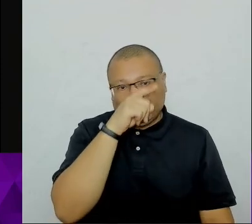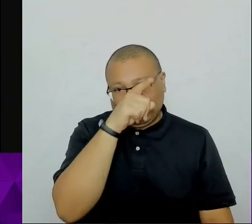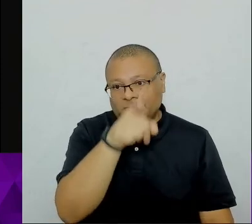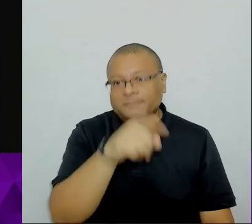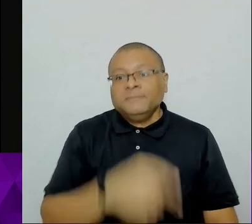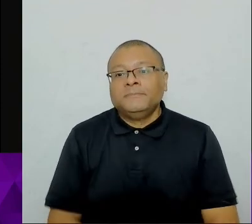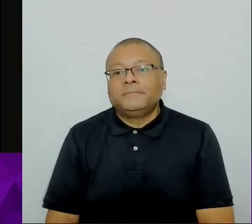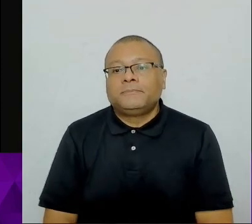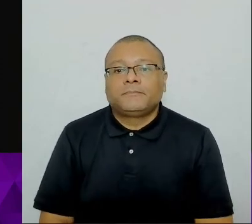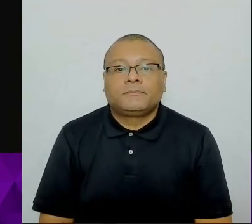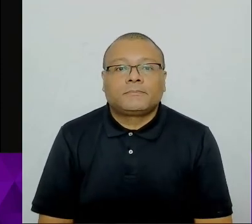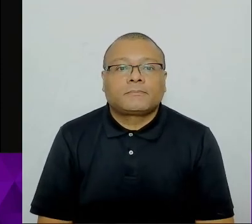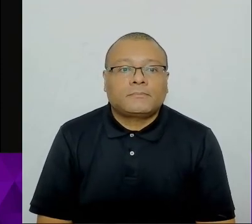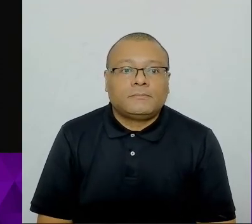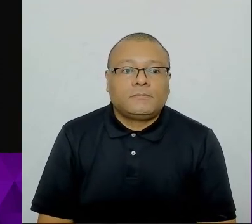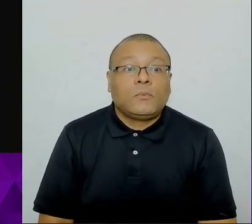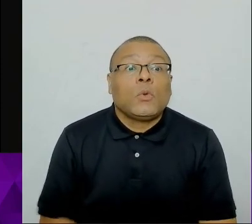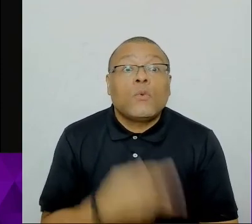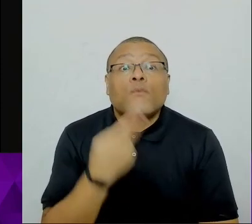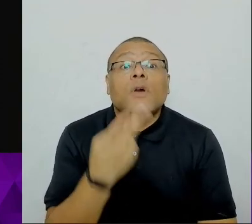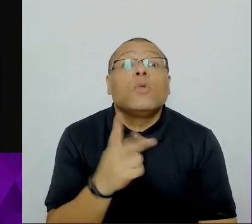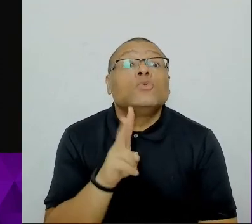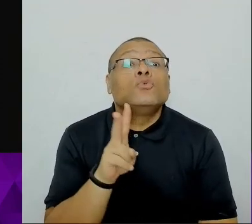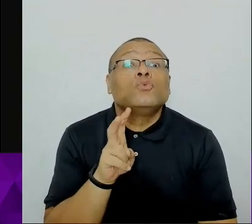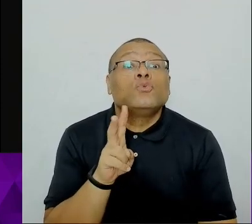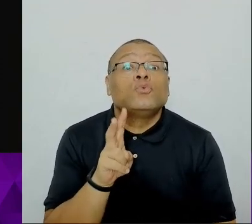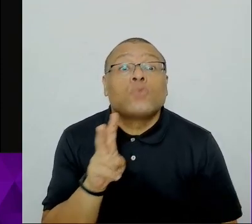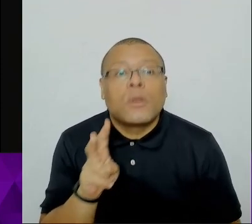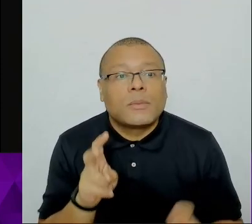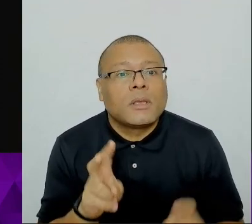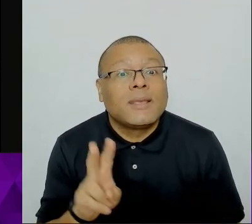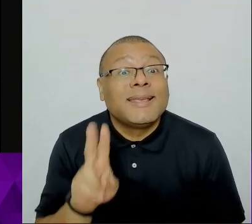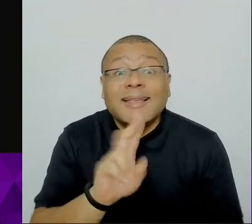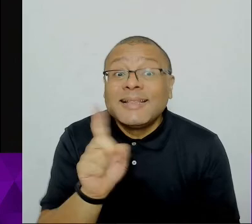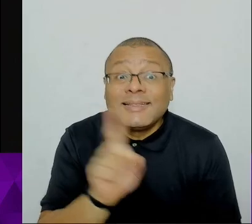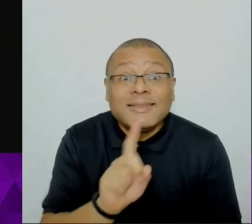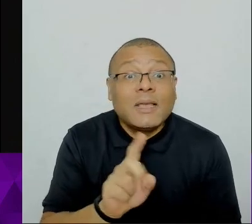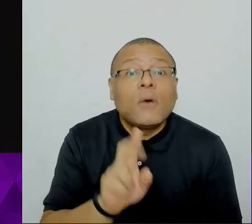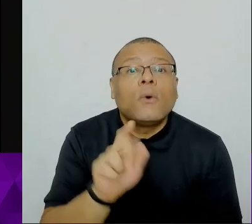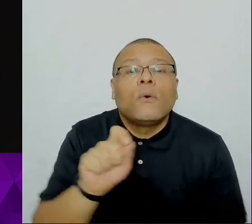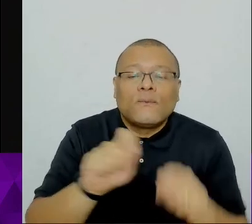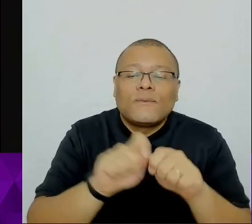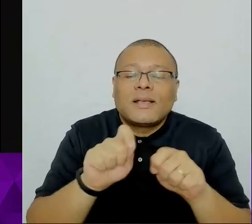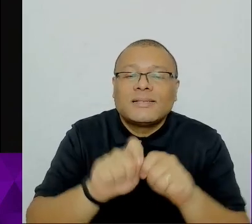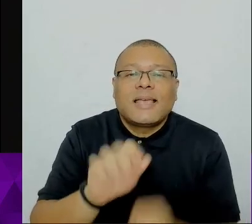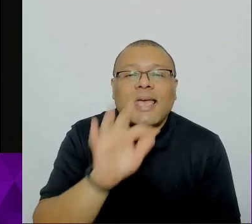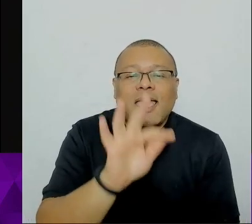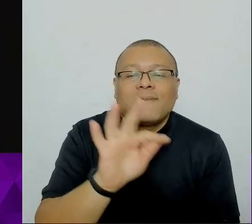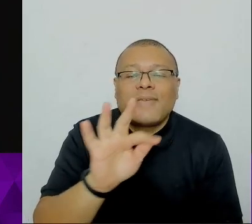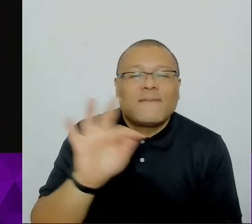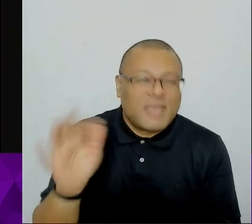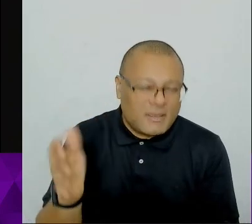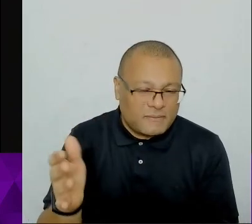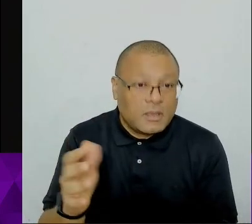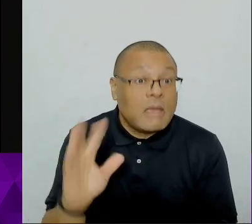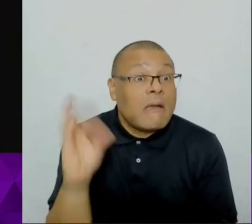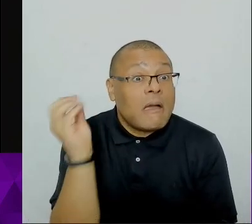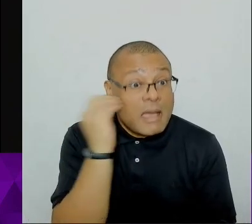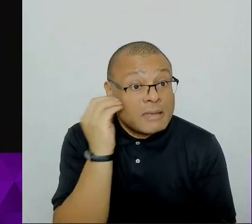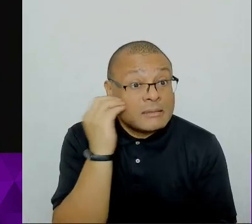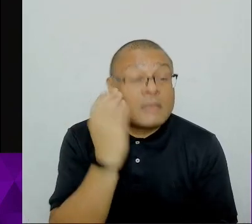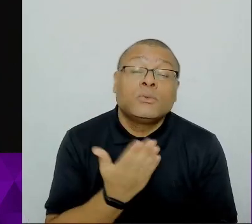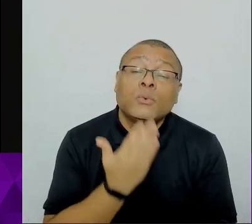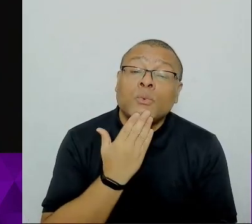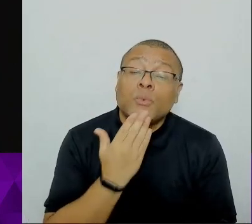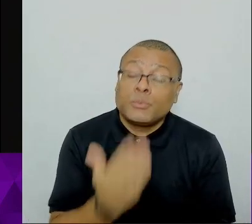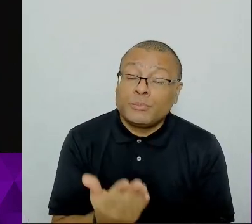Quando a gente falou sobre, por exemplo, não fazer um BFF, a gente está criando um conceito de Task Invocation Ratio, ou